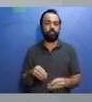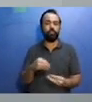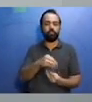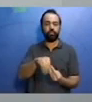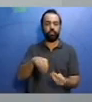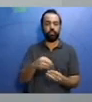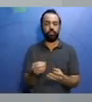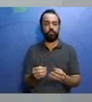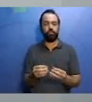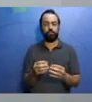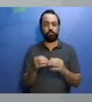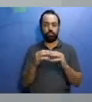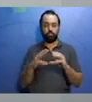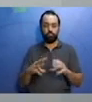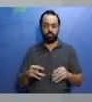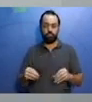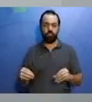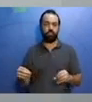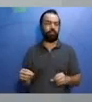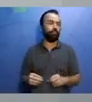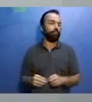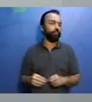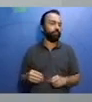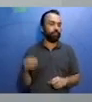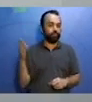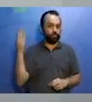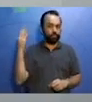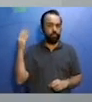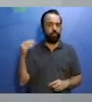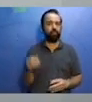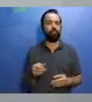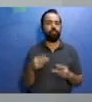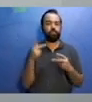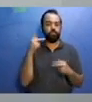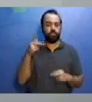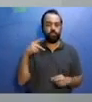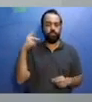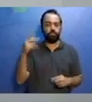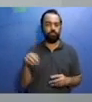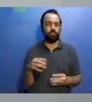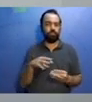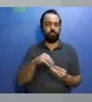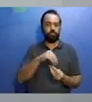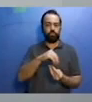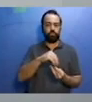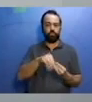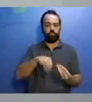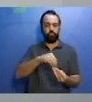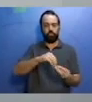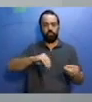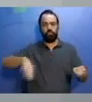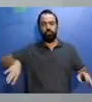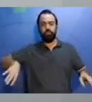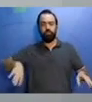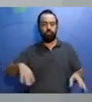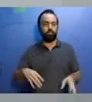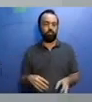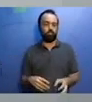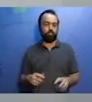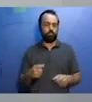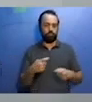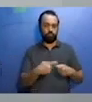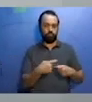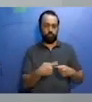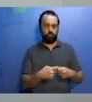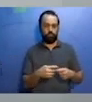homogêneas. Na aula anterior nós falamos sobre a separação de misturas heterogêneas de uma mistura de um sólido